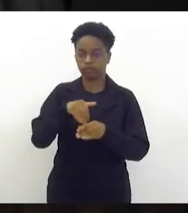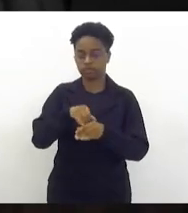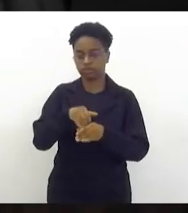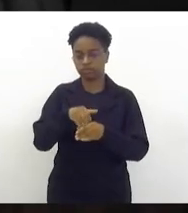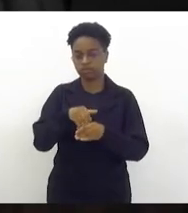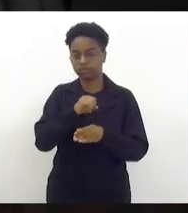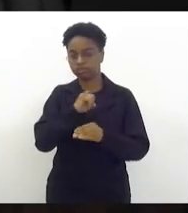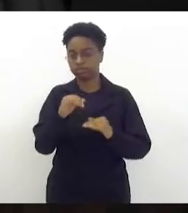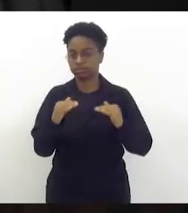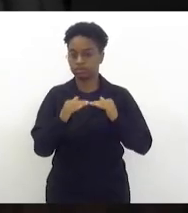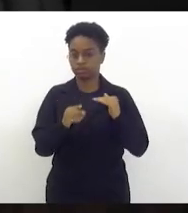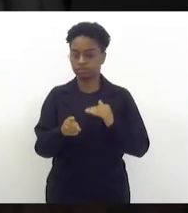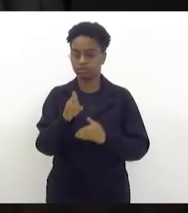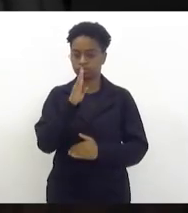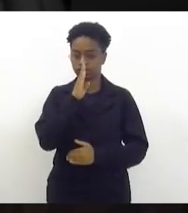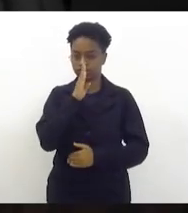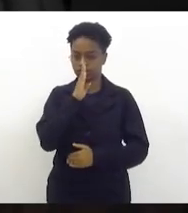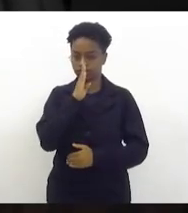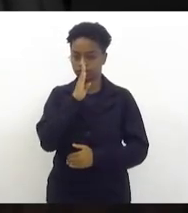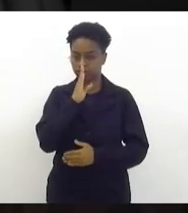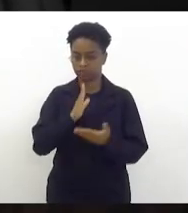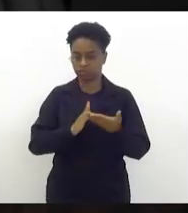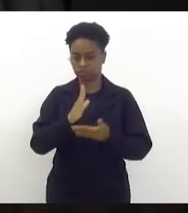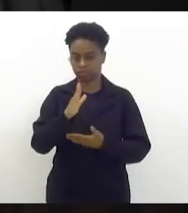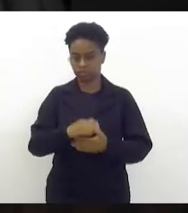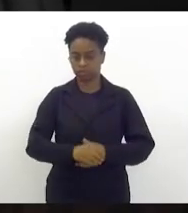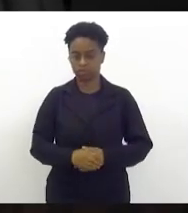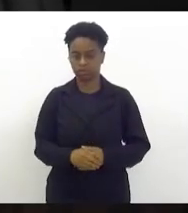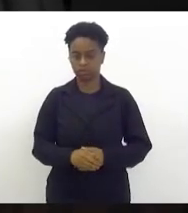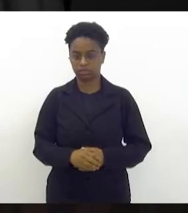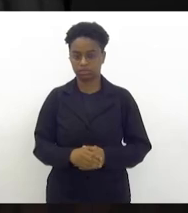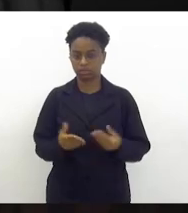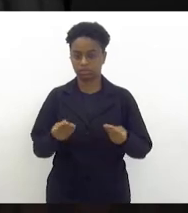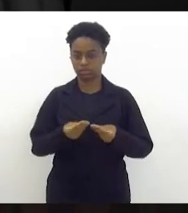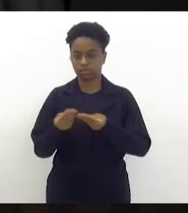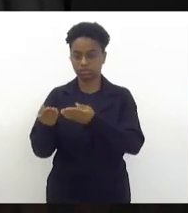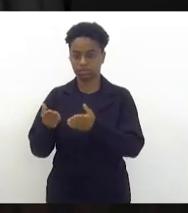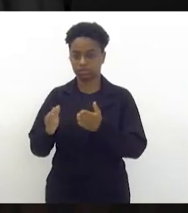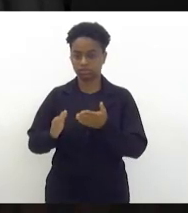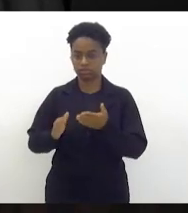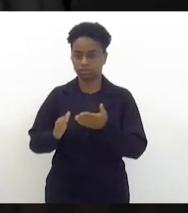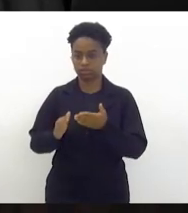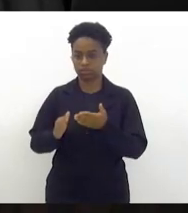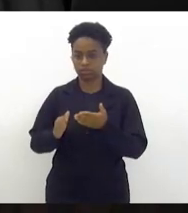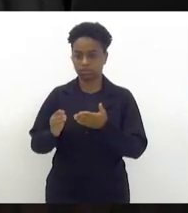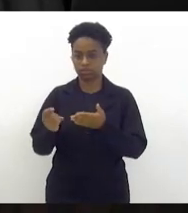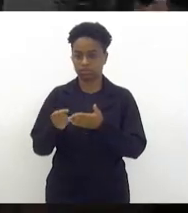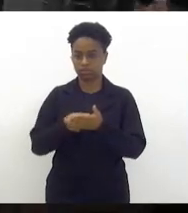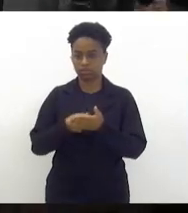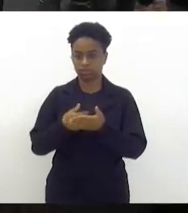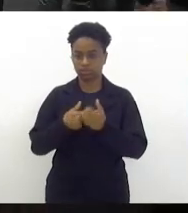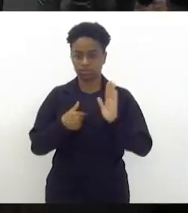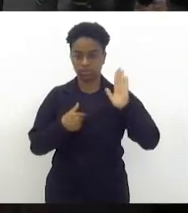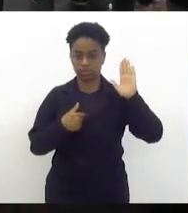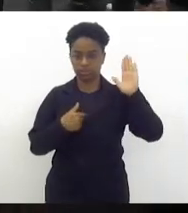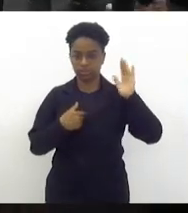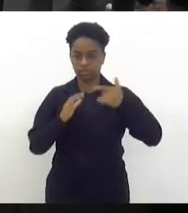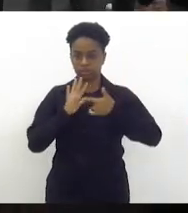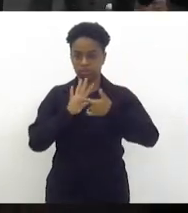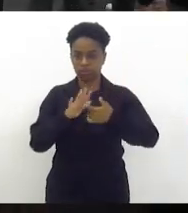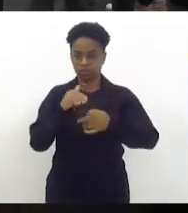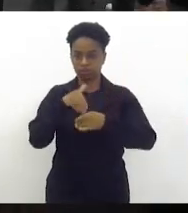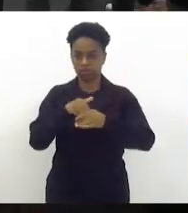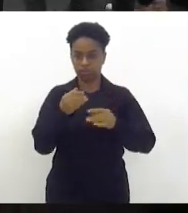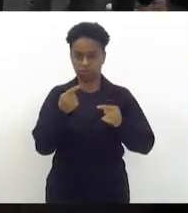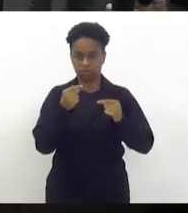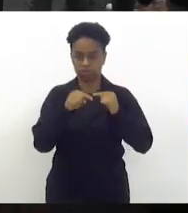votação, senhores que aprovam, permaneçam como estão. Aprovado, vai a promulgação. Presidente, só consignar o meu voto contrário, por favor.